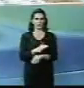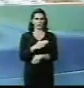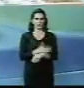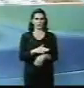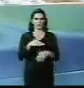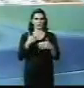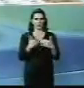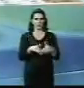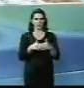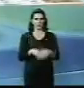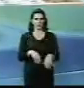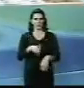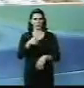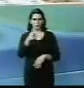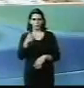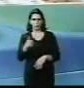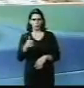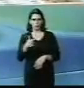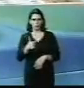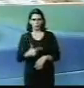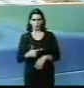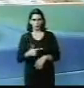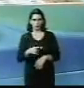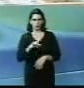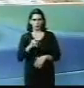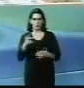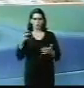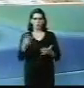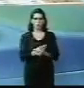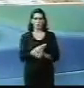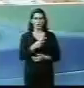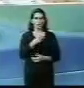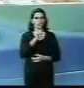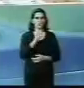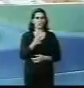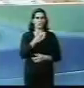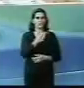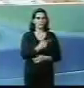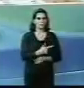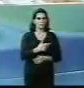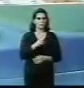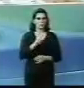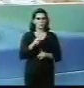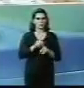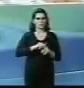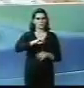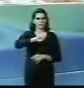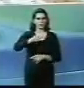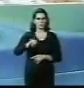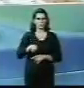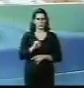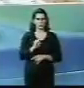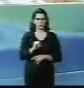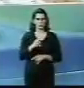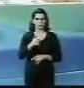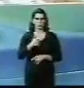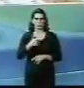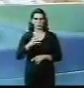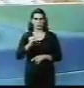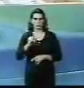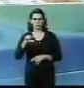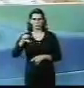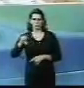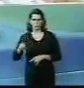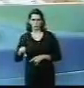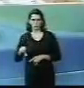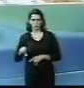As avaliações 1 e 2 vão acontecer no dia 28 de janeiro de 2009 e a avaliação 3 no dia 4 de